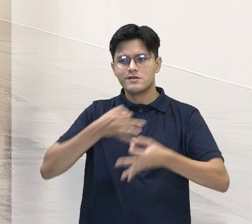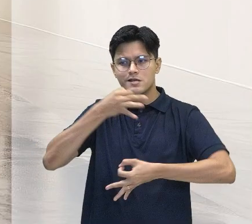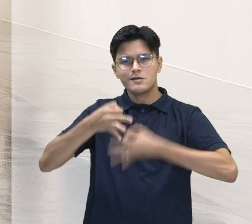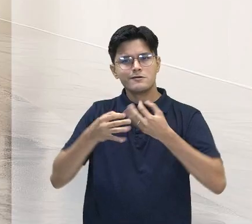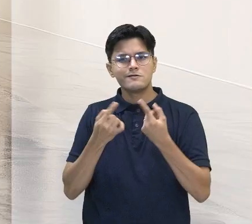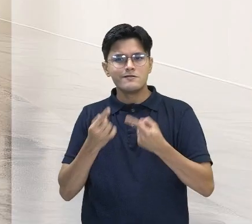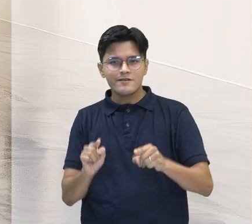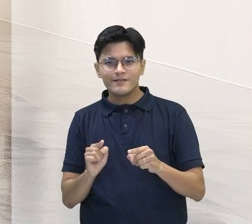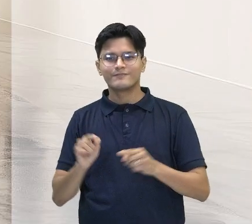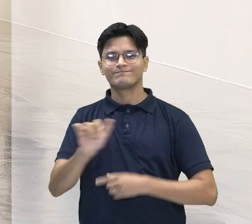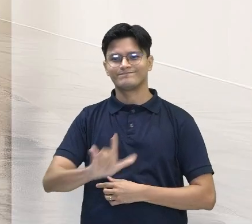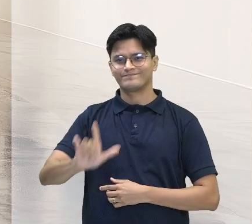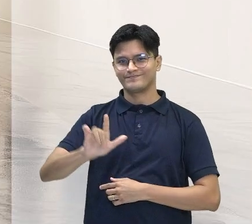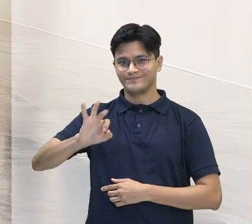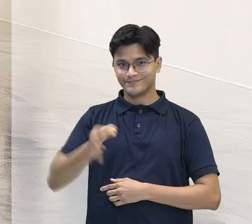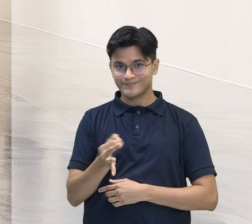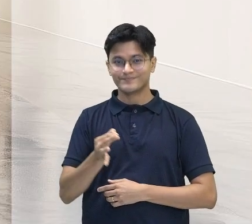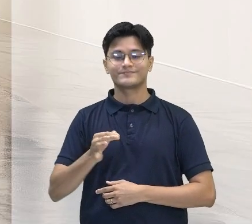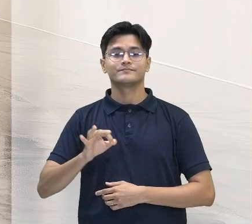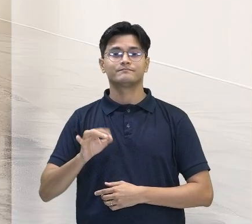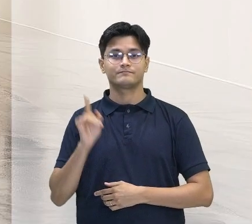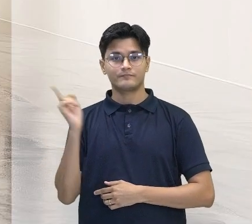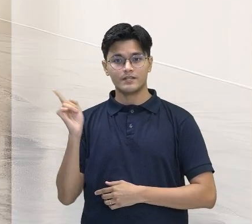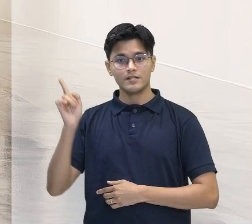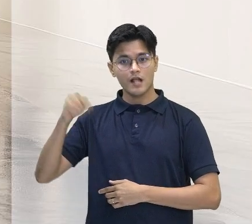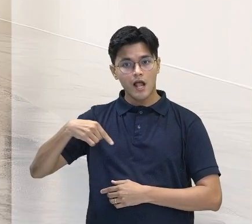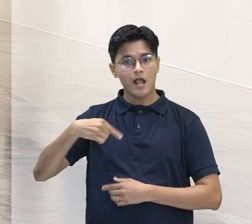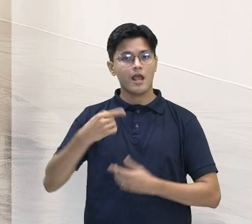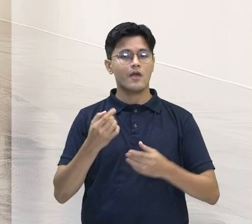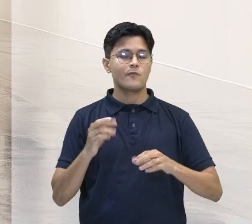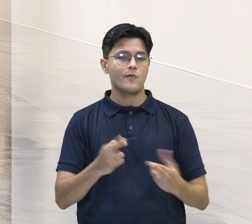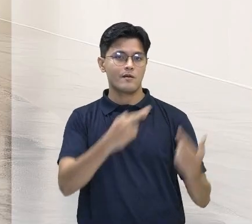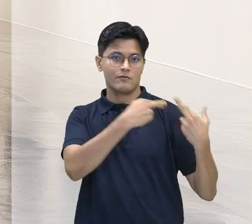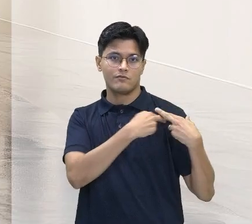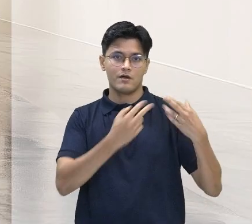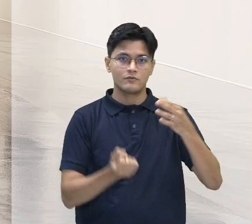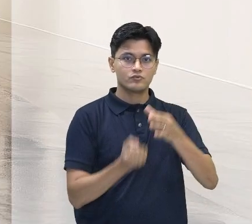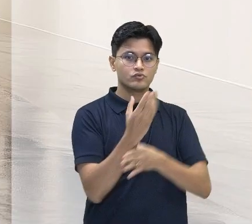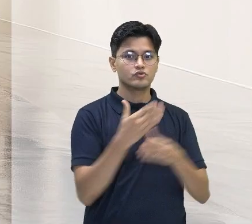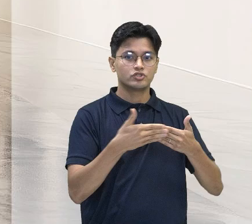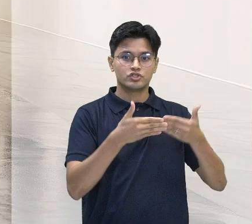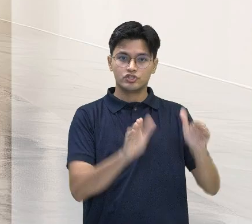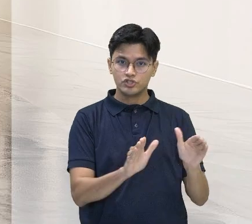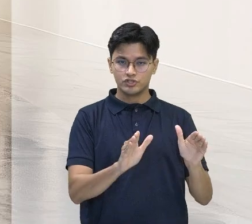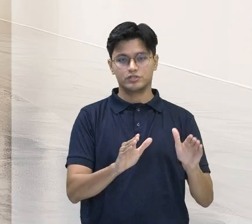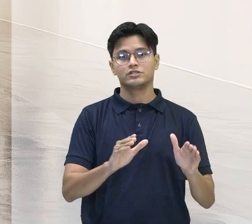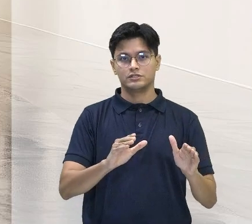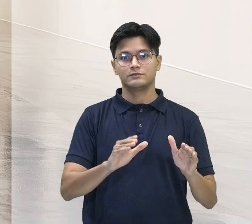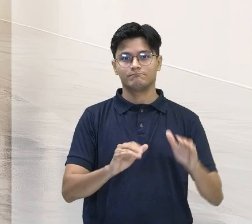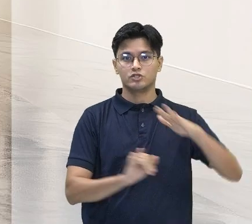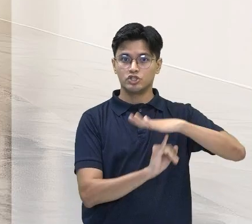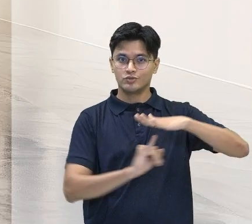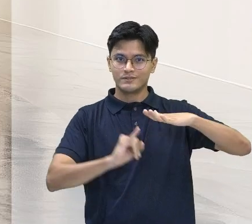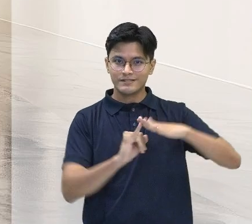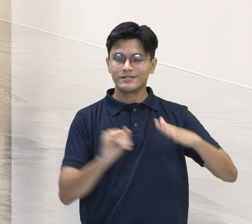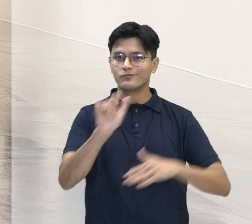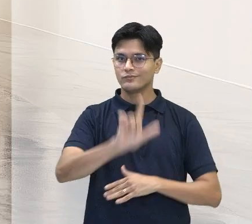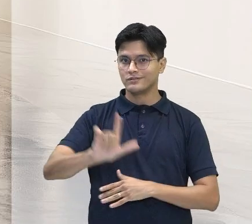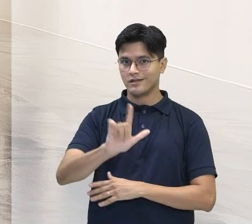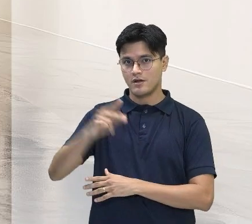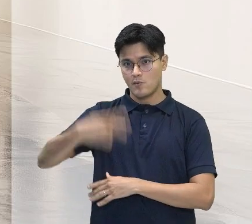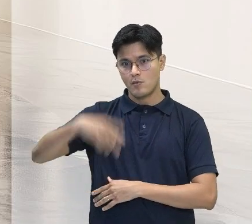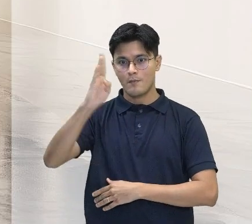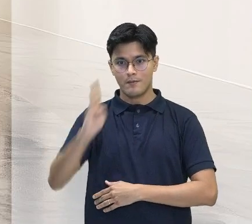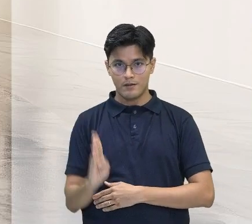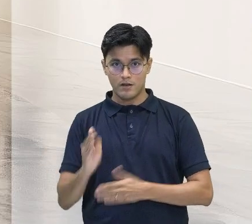da Academia Brasileira de Letras. Sua obra atravessa diferentes fases, iniciando no romantismo, mas se consagrando